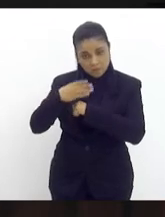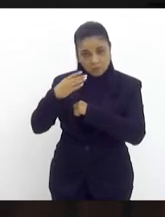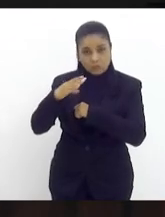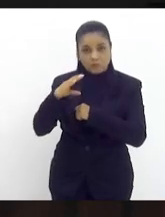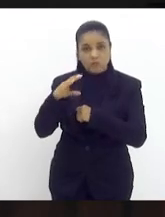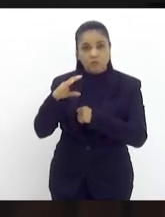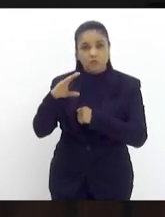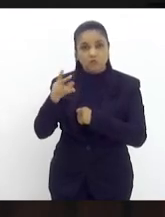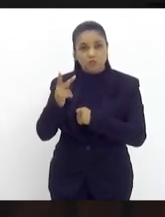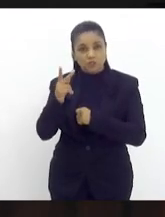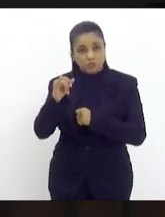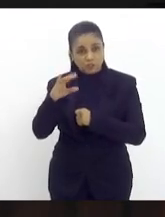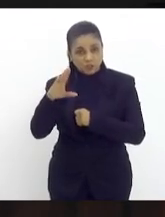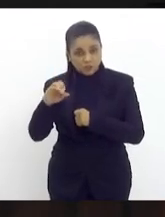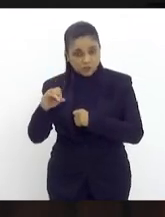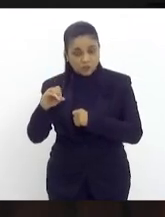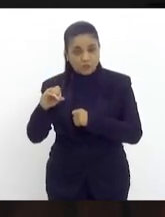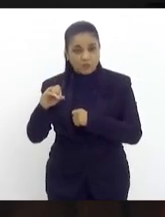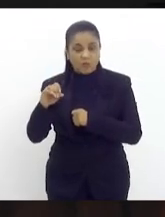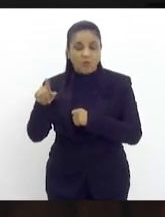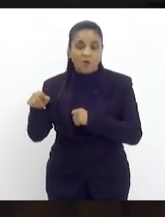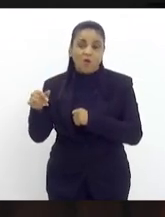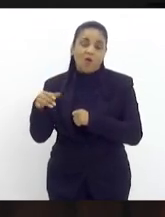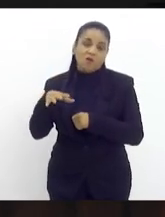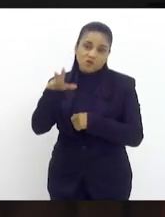deputado Librelon, mas ele não nos ouve.